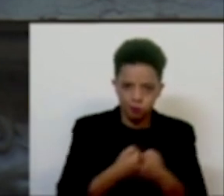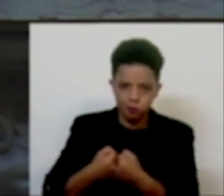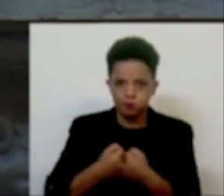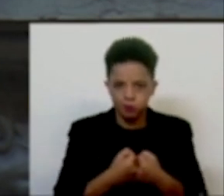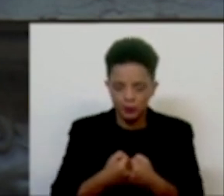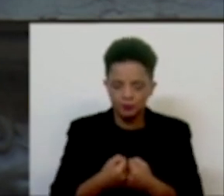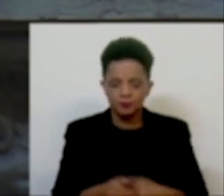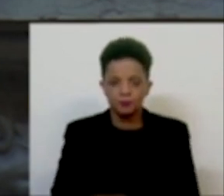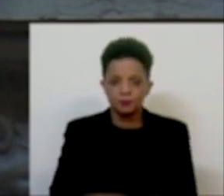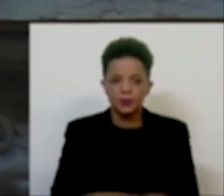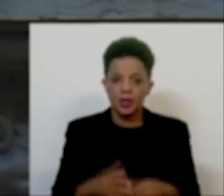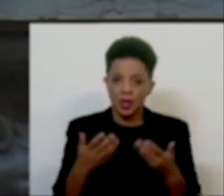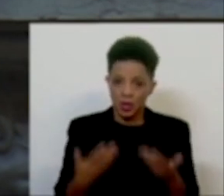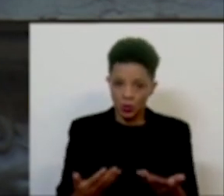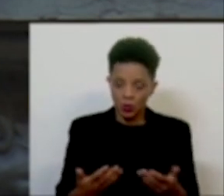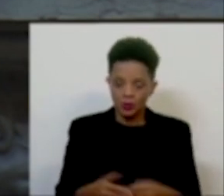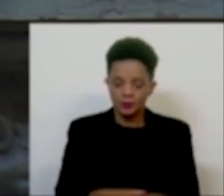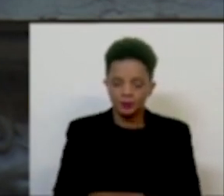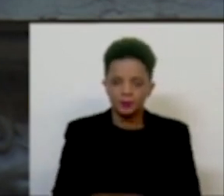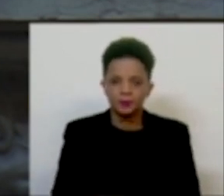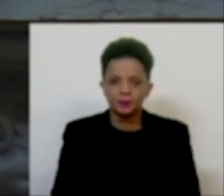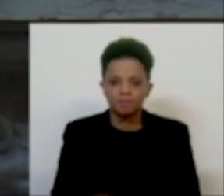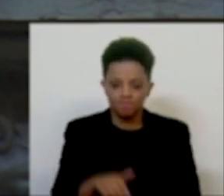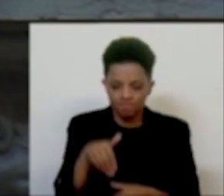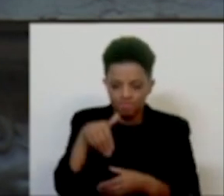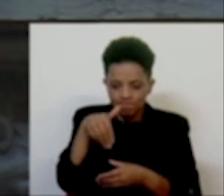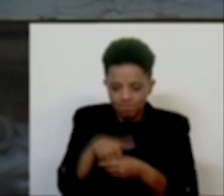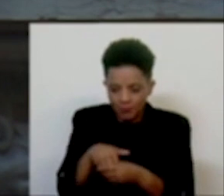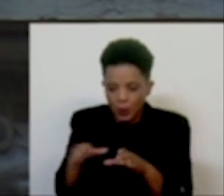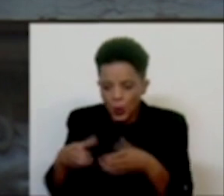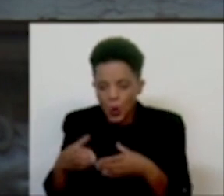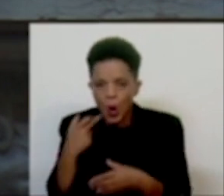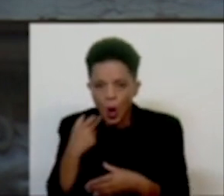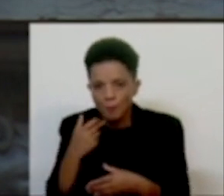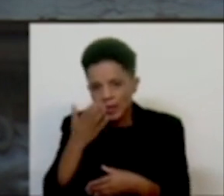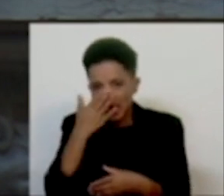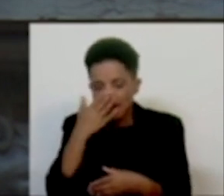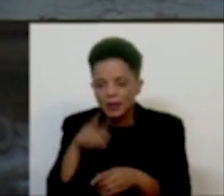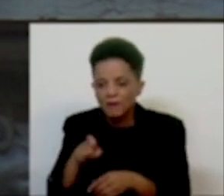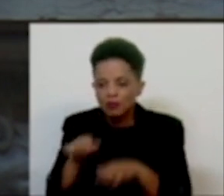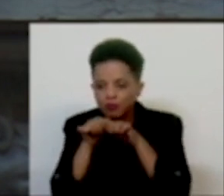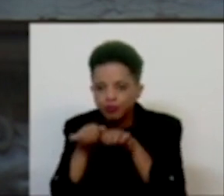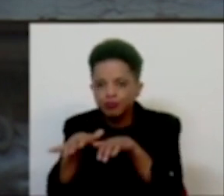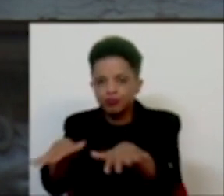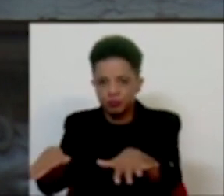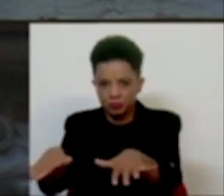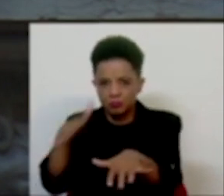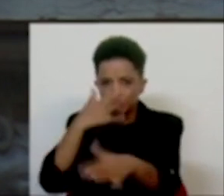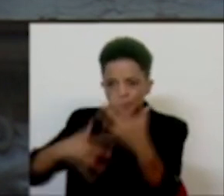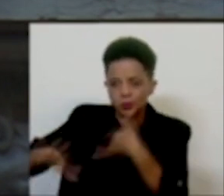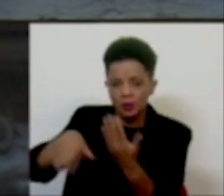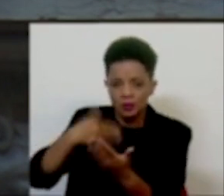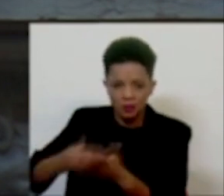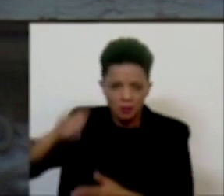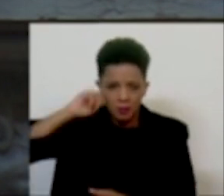Agora que uma certa sufraguidão ameaça propagar-se como vírus no espaço público, pondo em